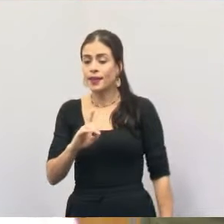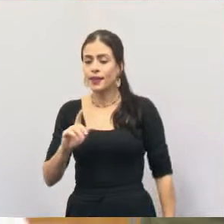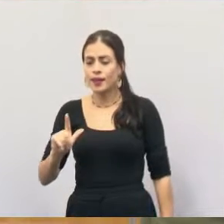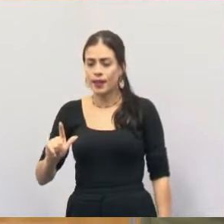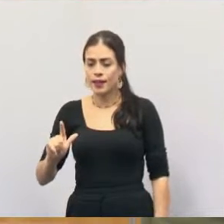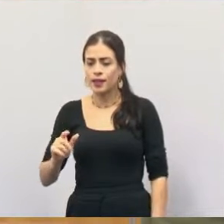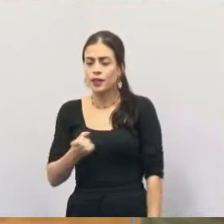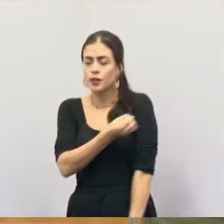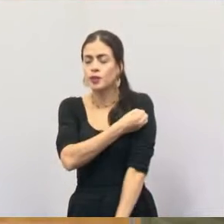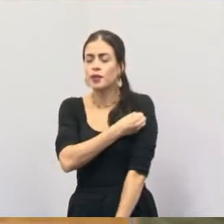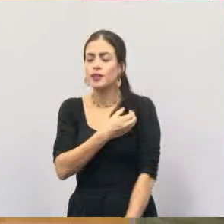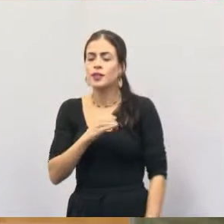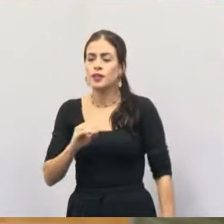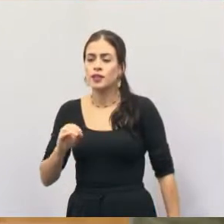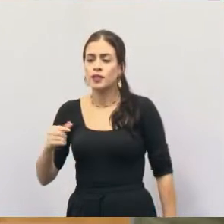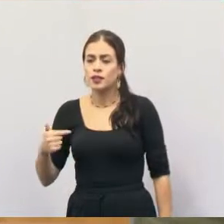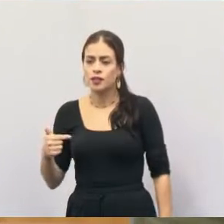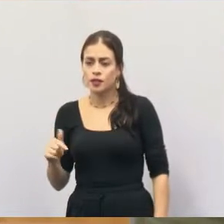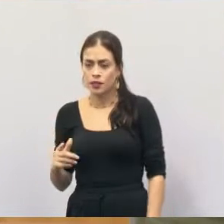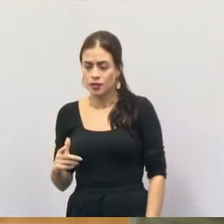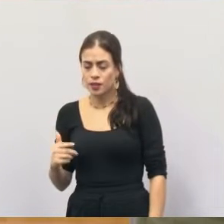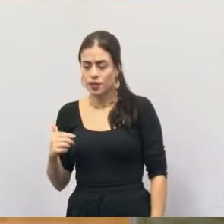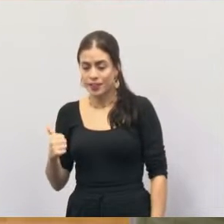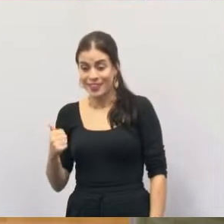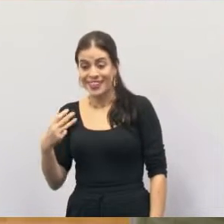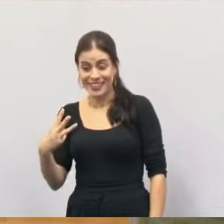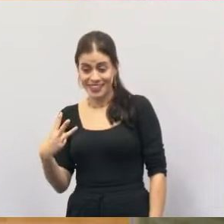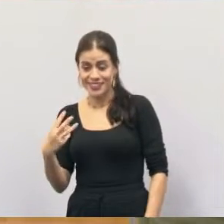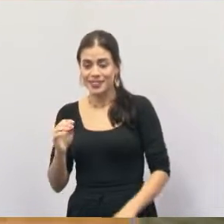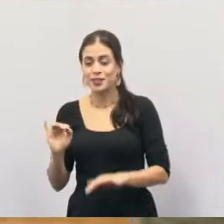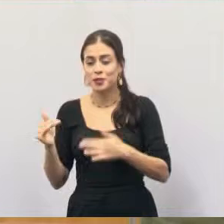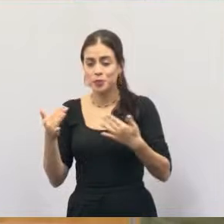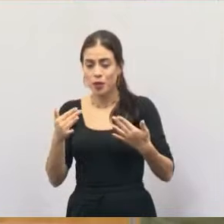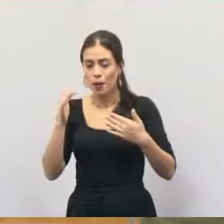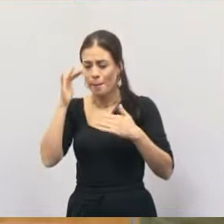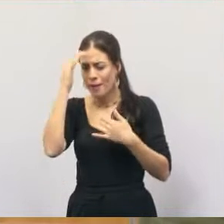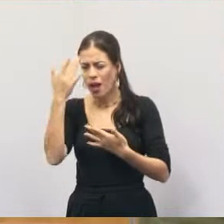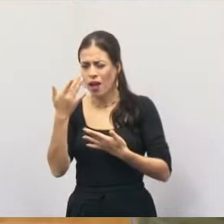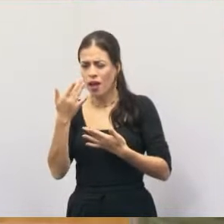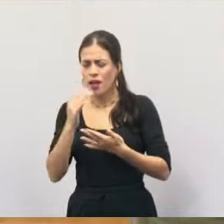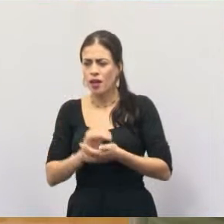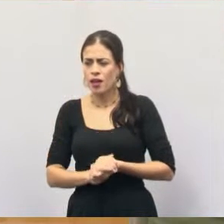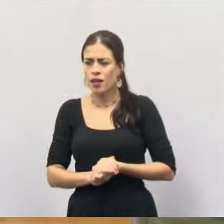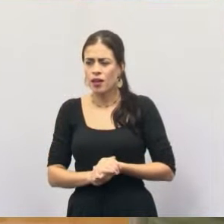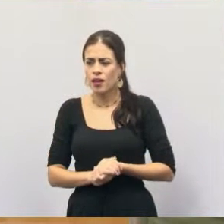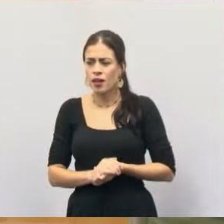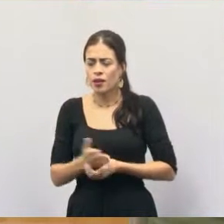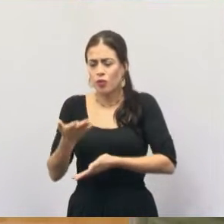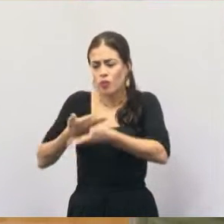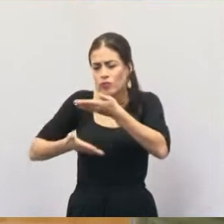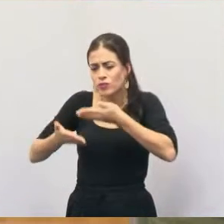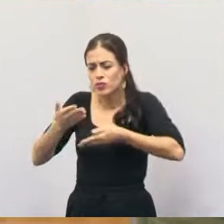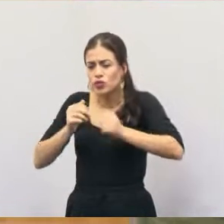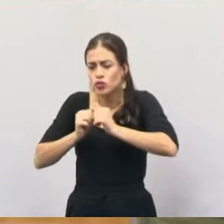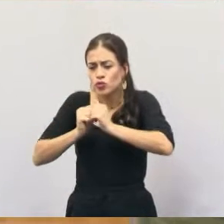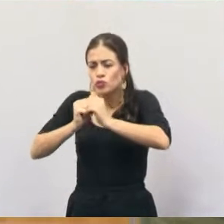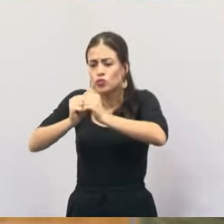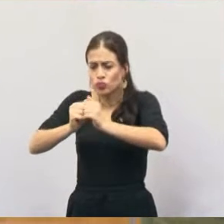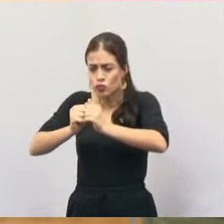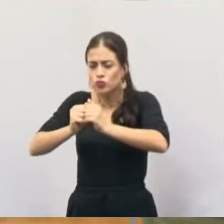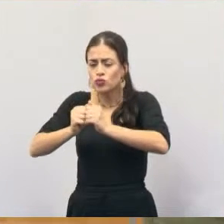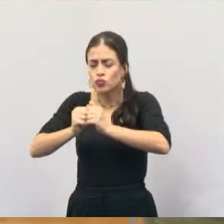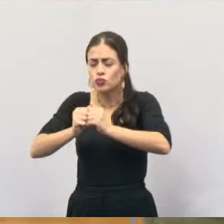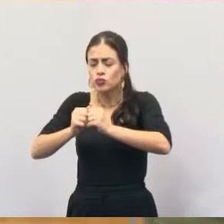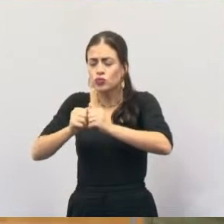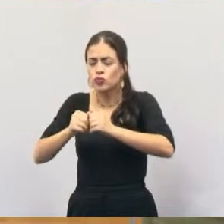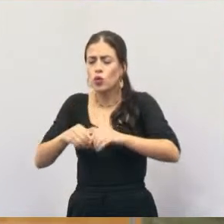Edgar Sasaki, sobre homenagem similar. Após entendimento sobre nobre parlamentar, decidimos apresentar conjuntamente esse